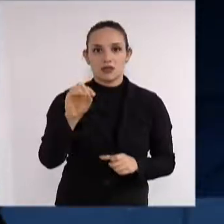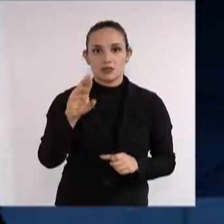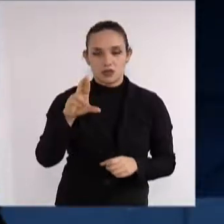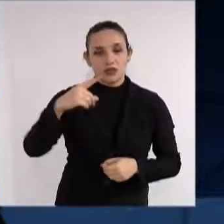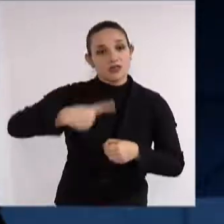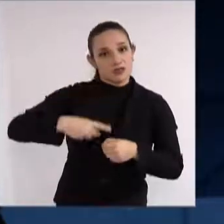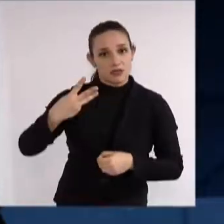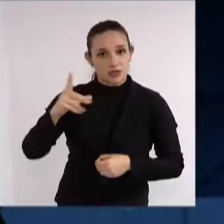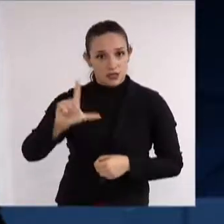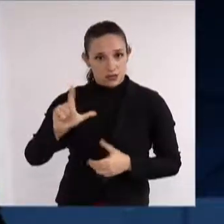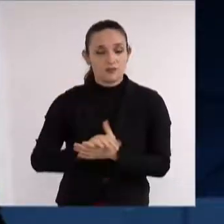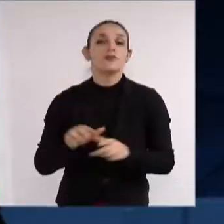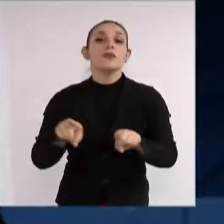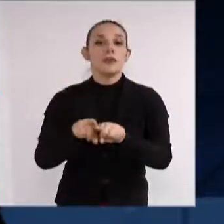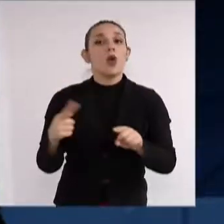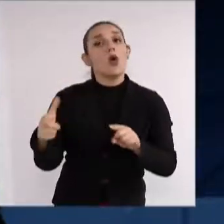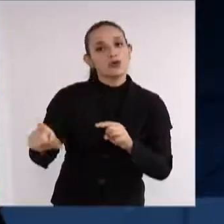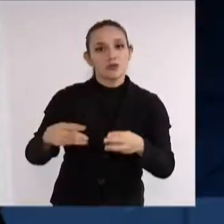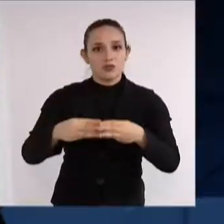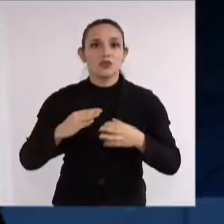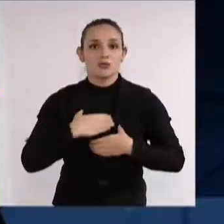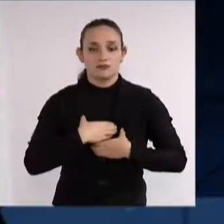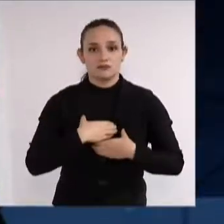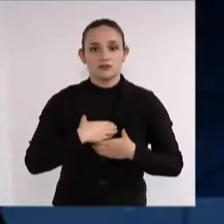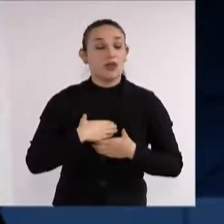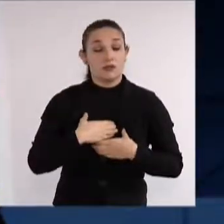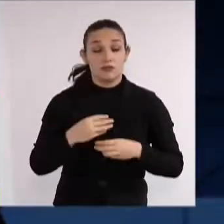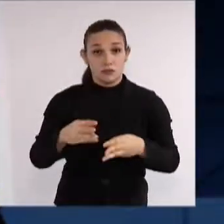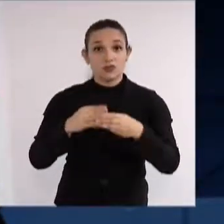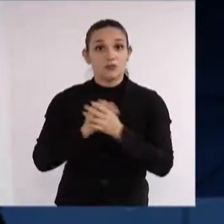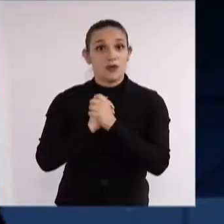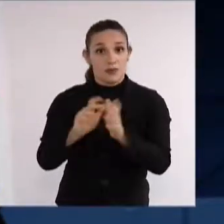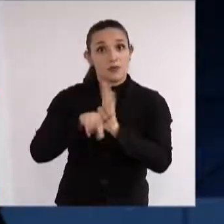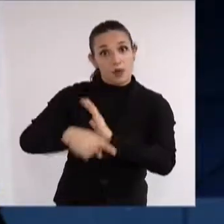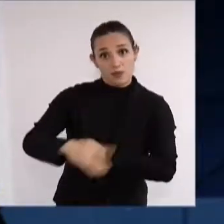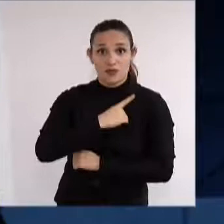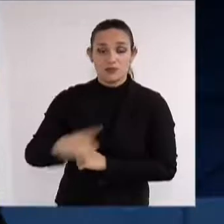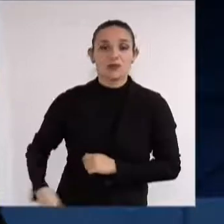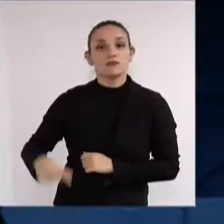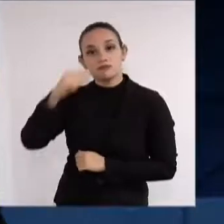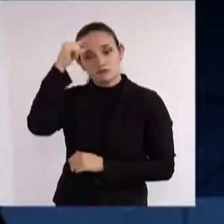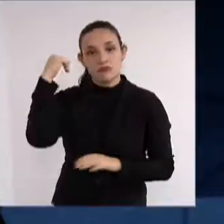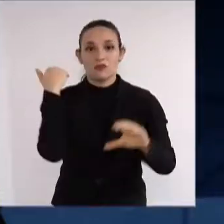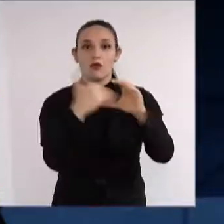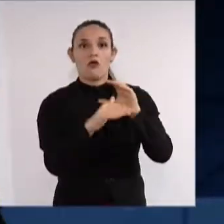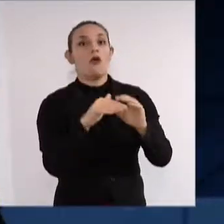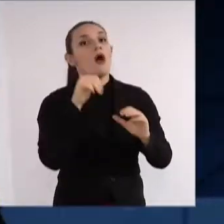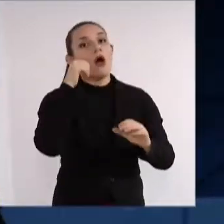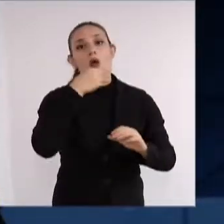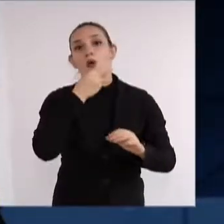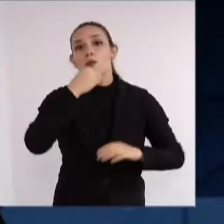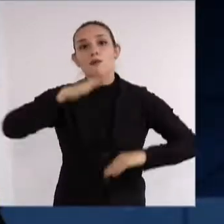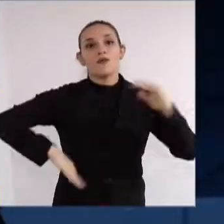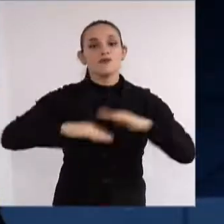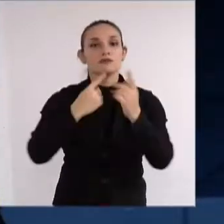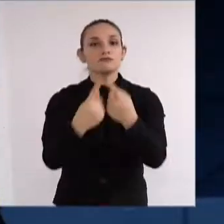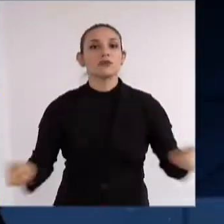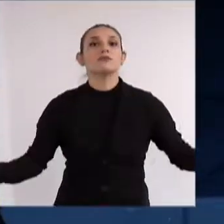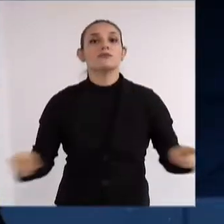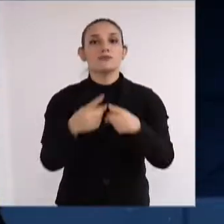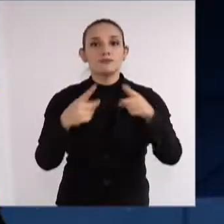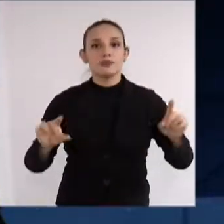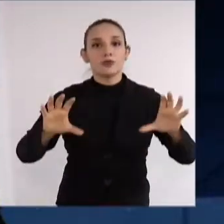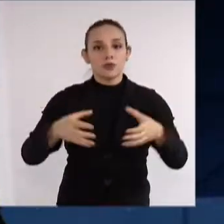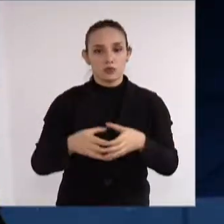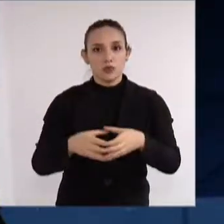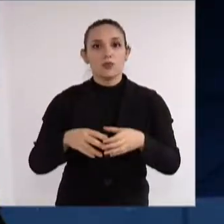Moção de congratulação, de autoria do deputado Herculano Borges, endereçado ao maestro da Associação da Guarda Mirim, Banda